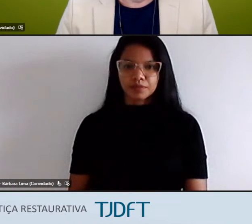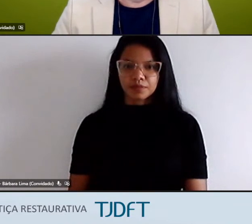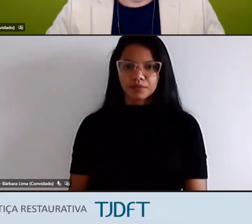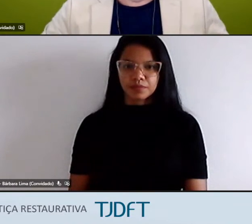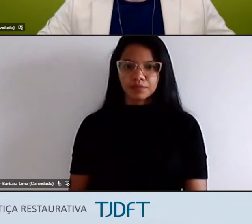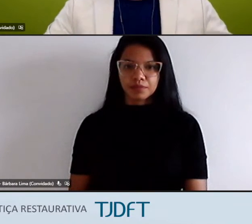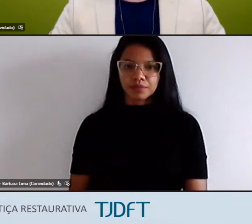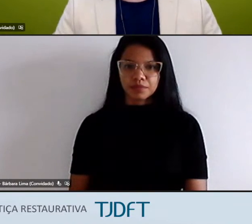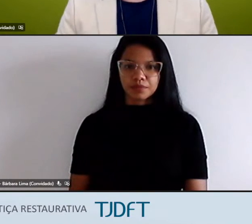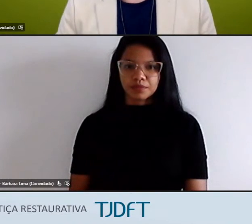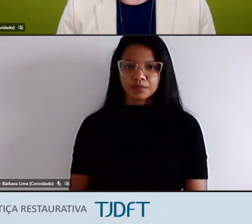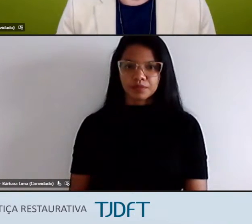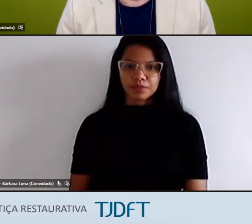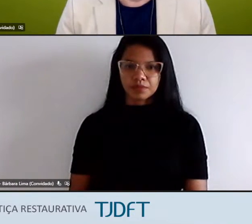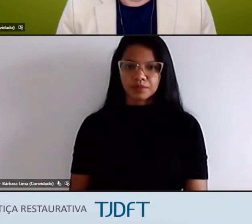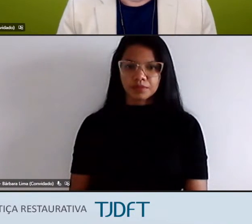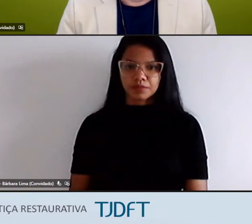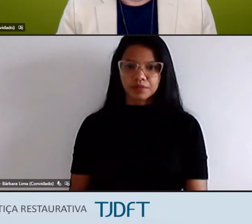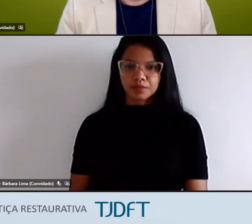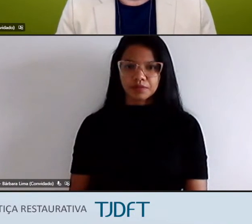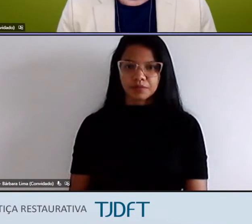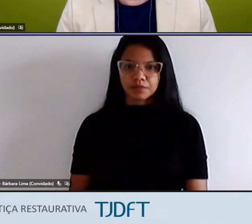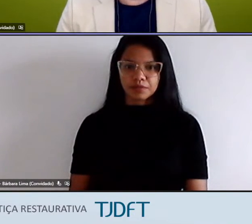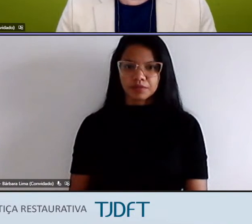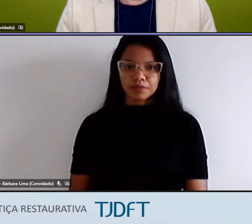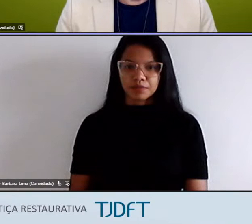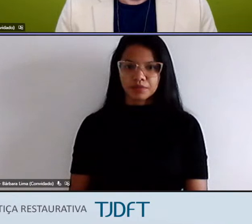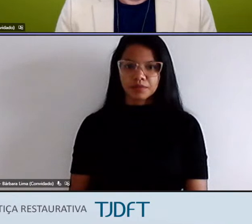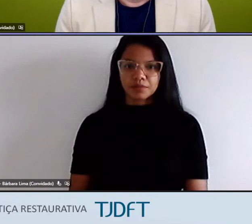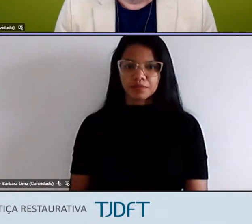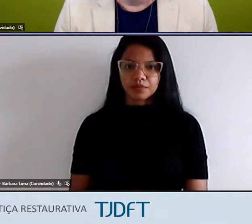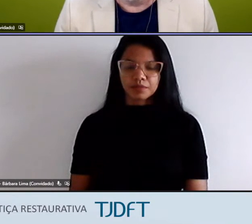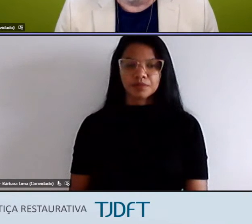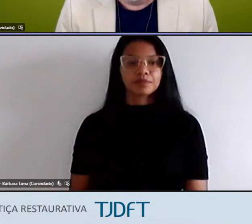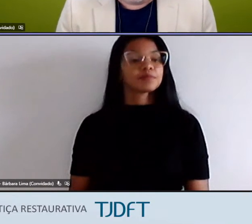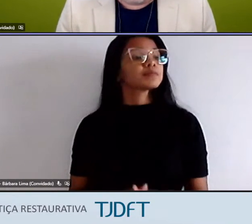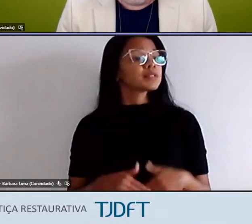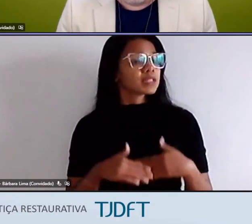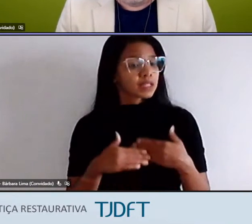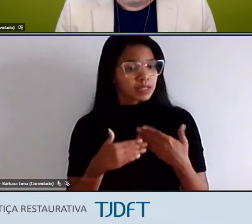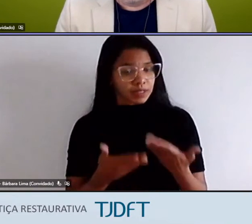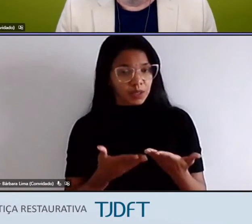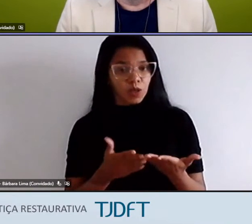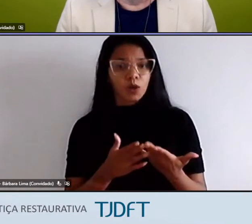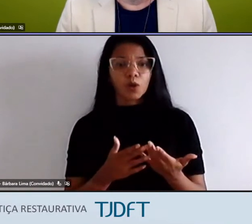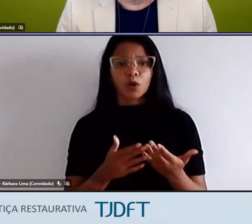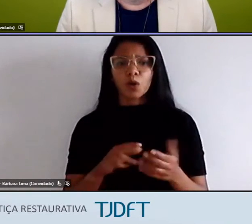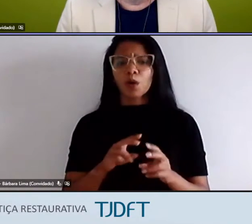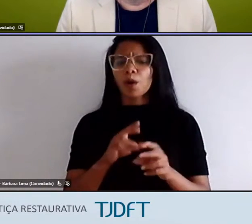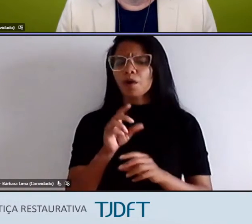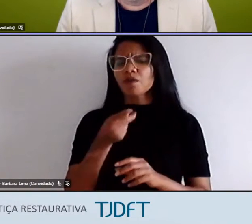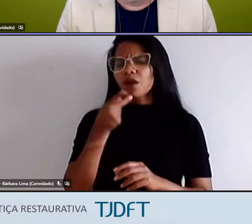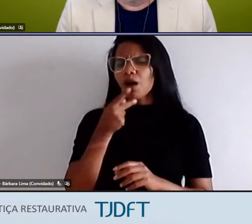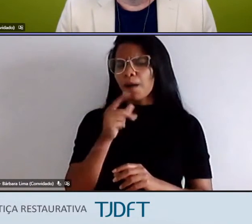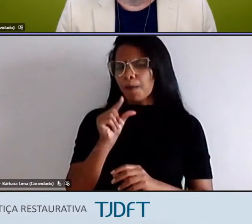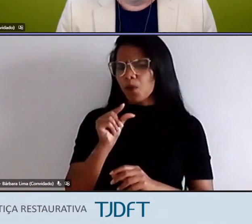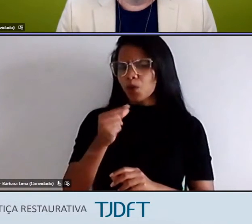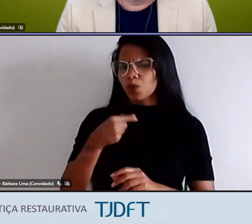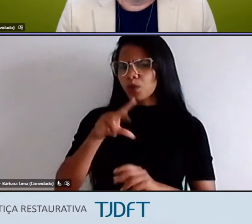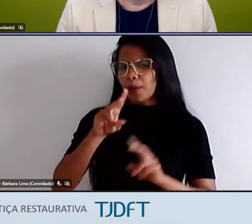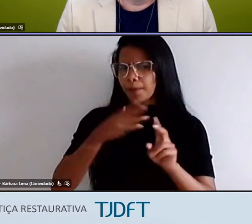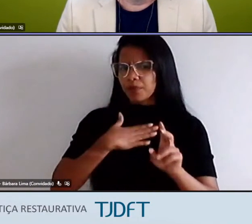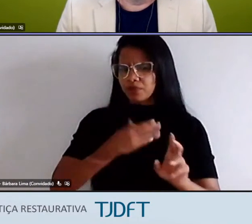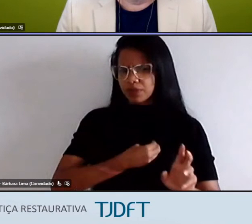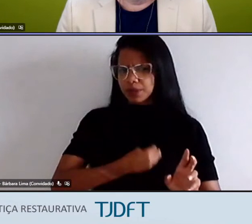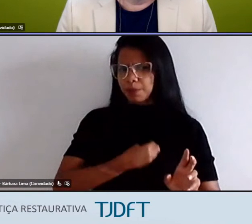but decided not to become a lawyer. Então, um pouquinho sobre mim. Alguns anos atrás, eu me